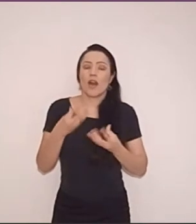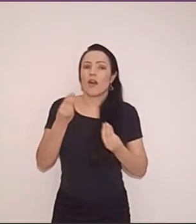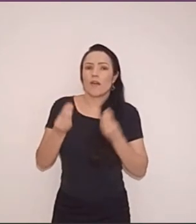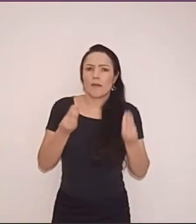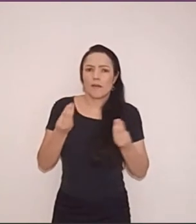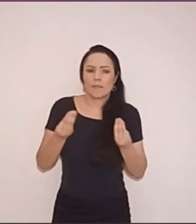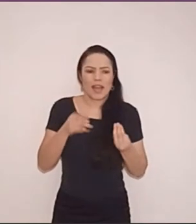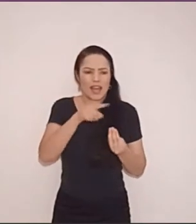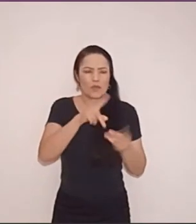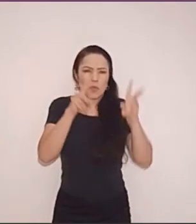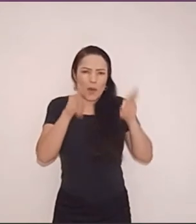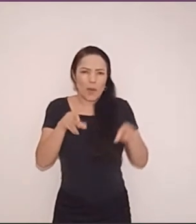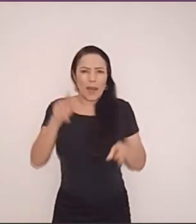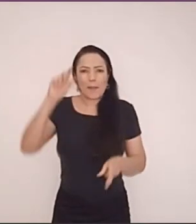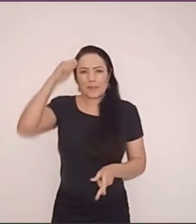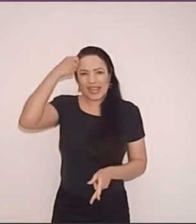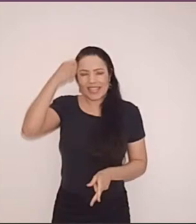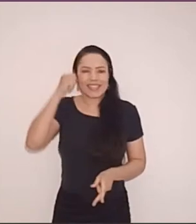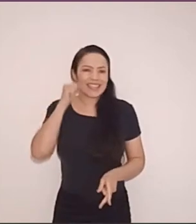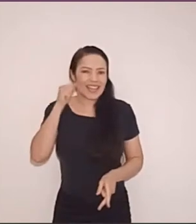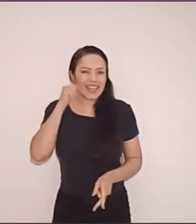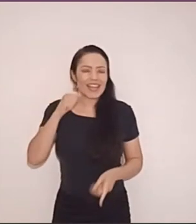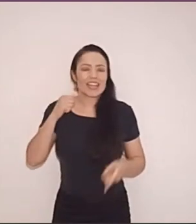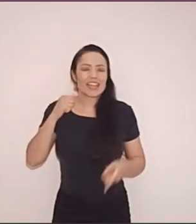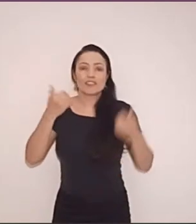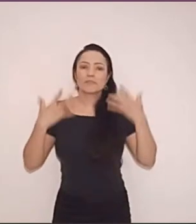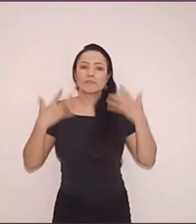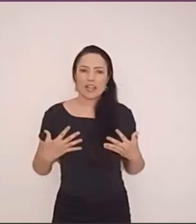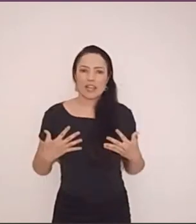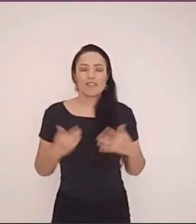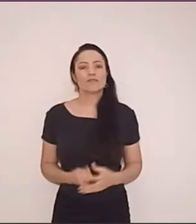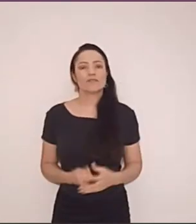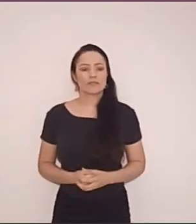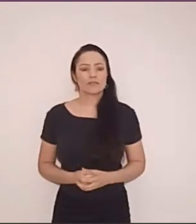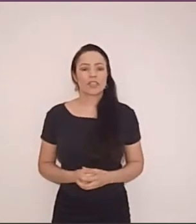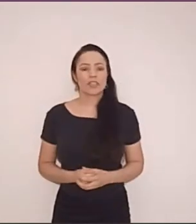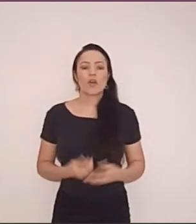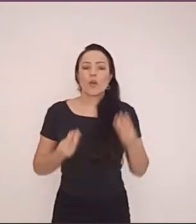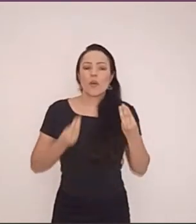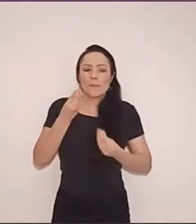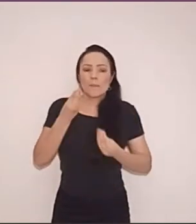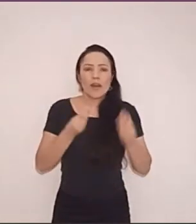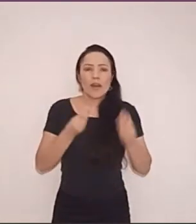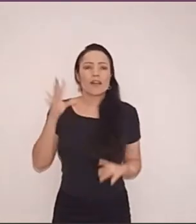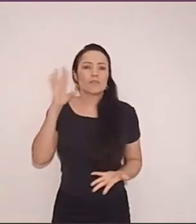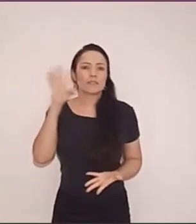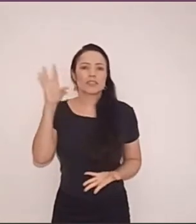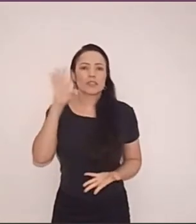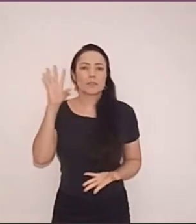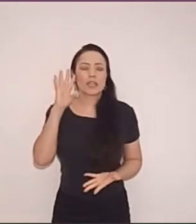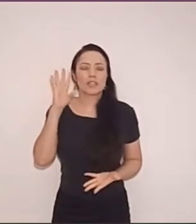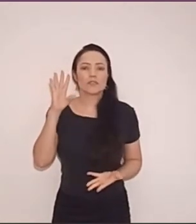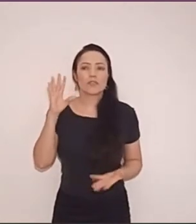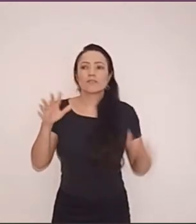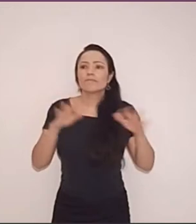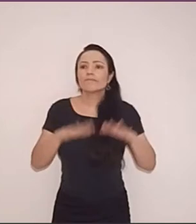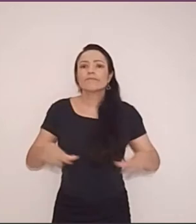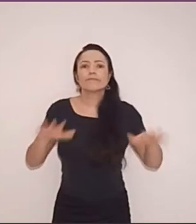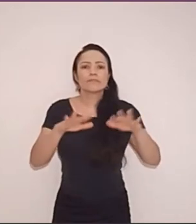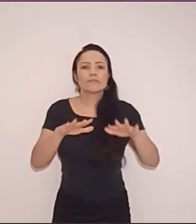pouco pela que a preta Rara trouxe para a gente aqui também é o que é e como é esse e como esse pensamento afetam